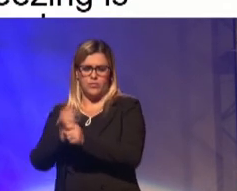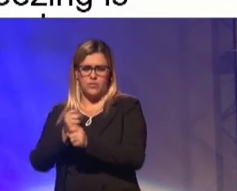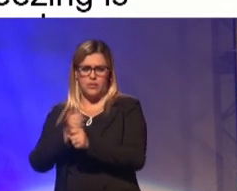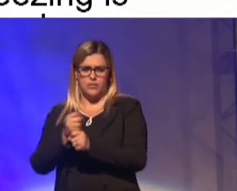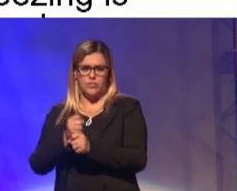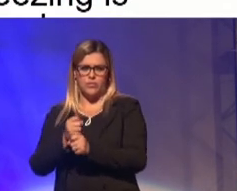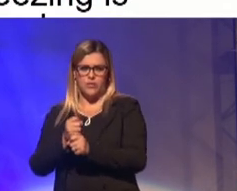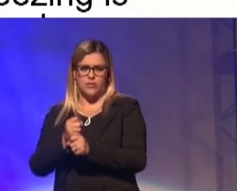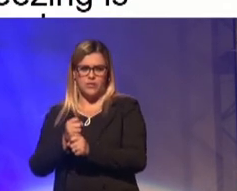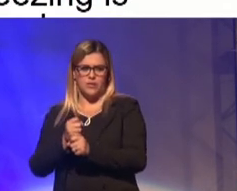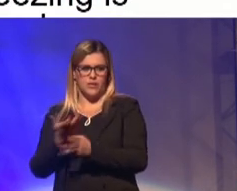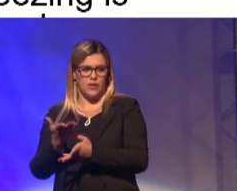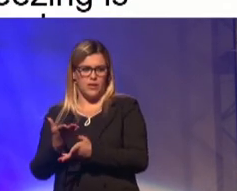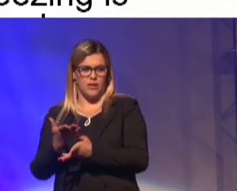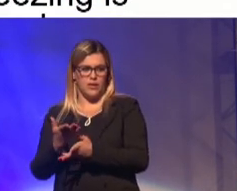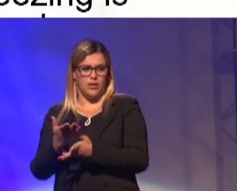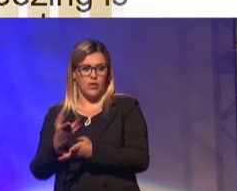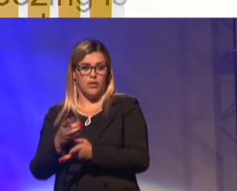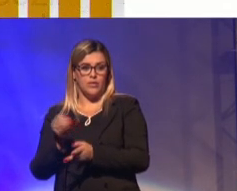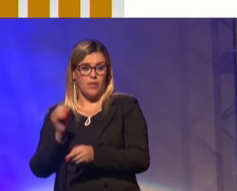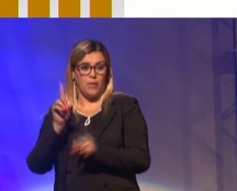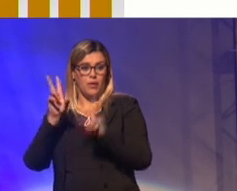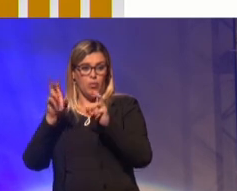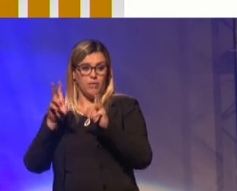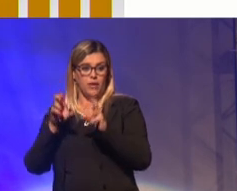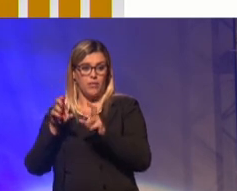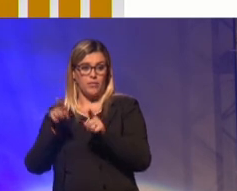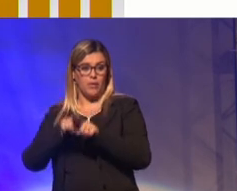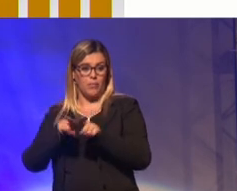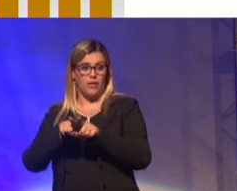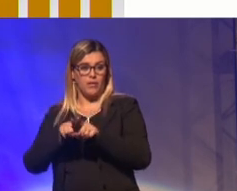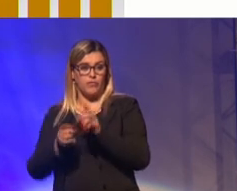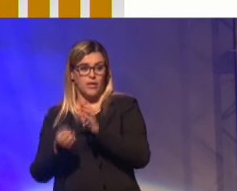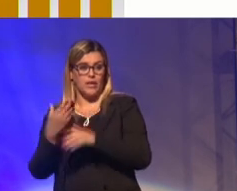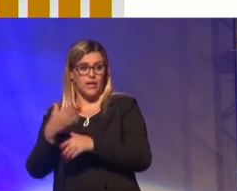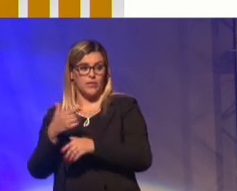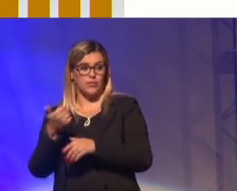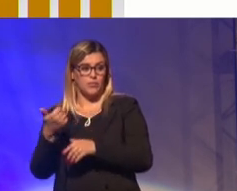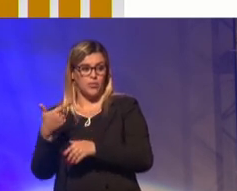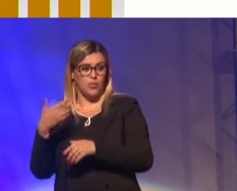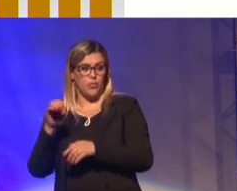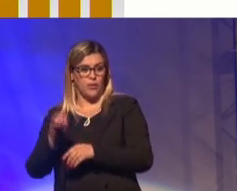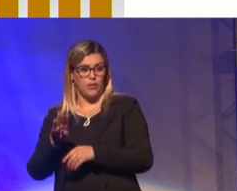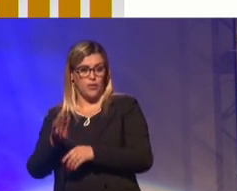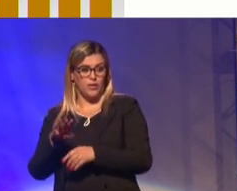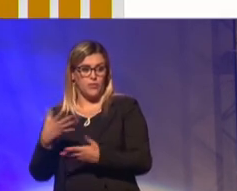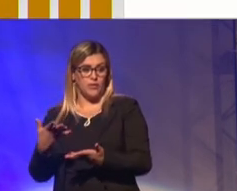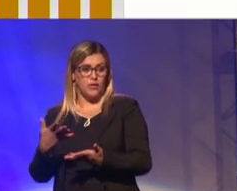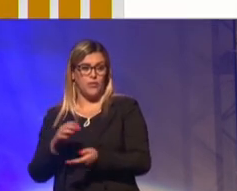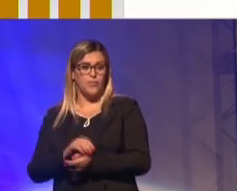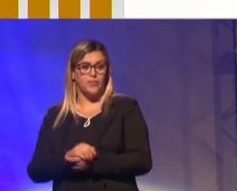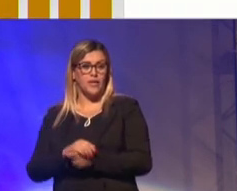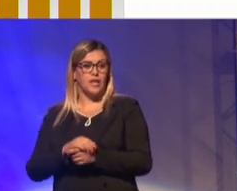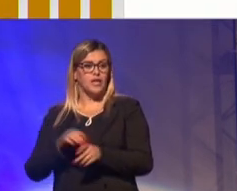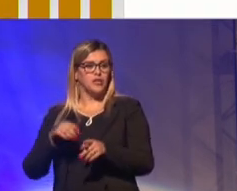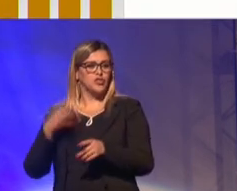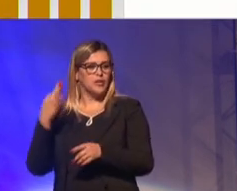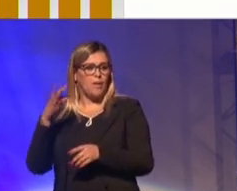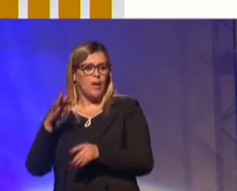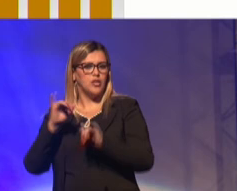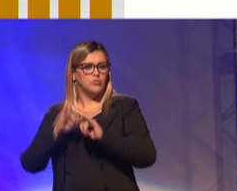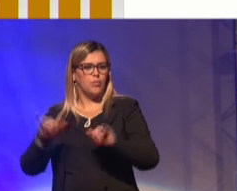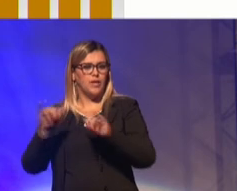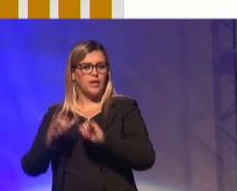A crioterapia, um termo que foi introduzido em 94, né, e que também teve uma ascensão aí em termos de trabalhos